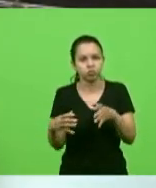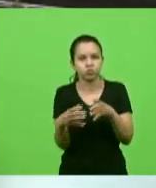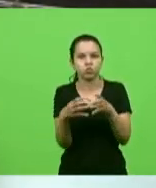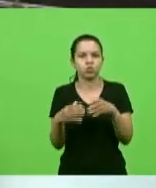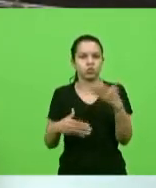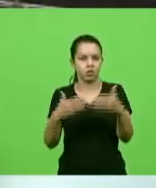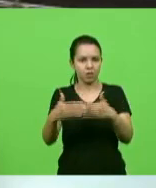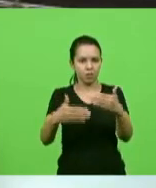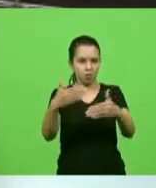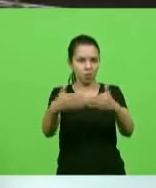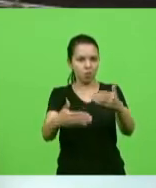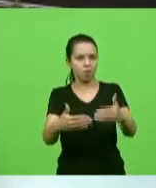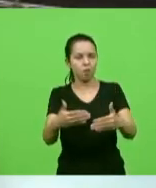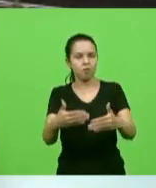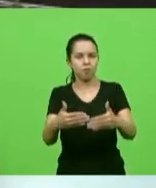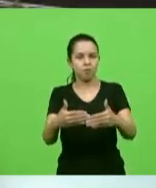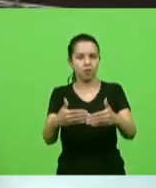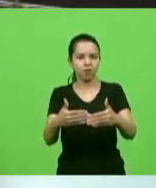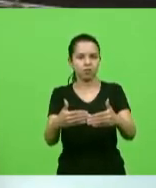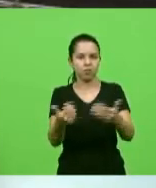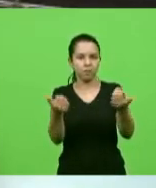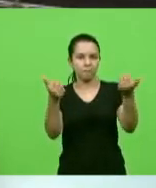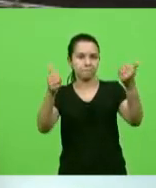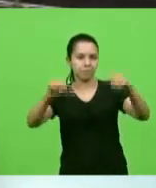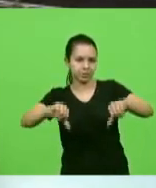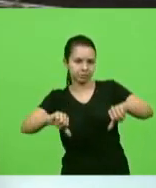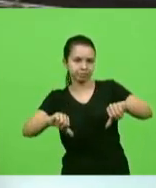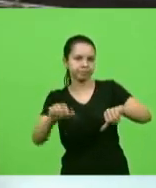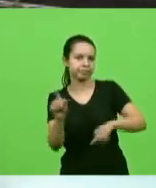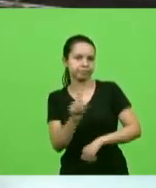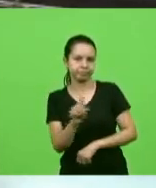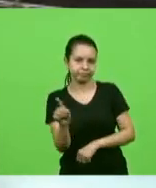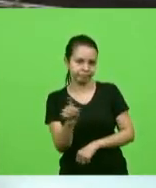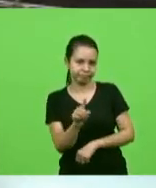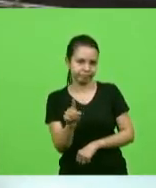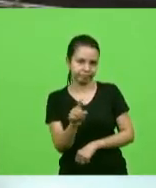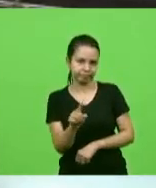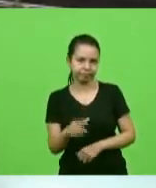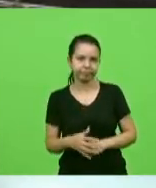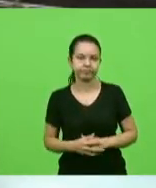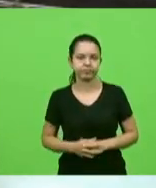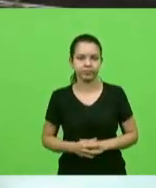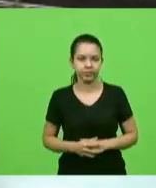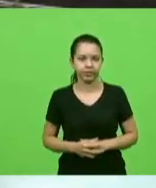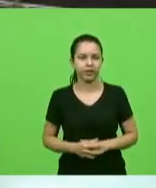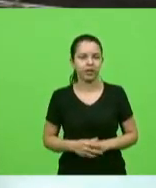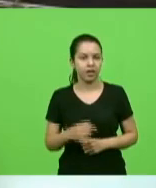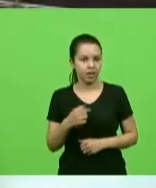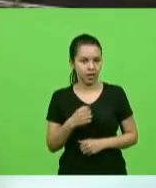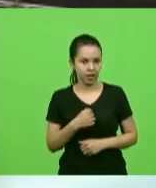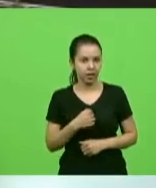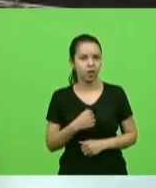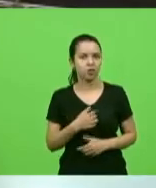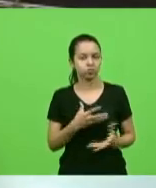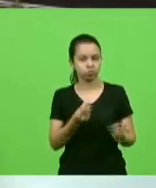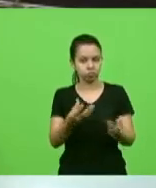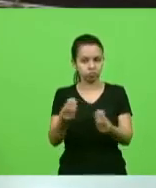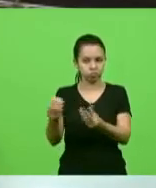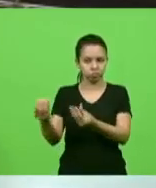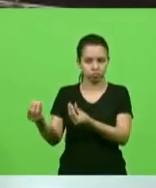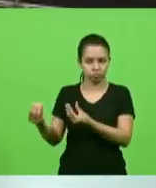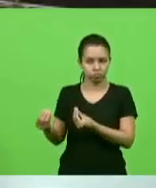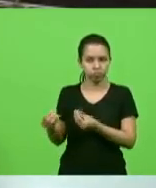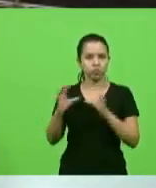não termine em pizza algo contra o qual se levanta o justamente milhares de